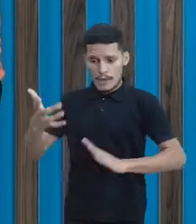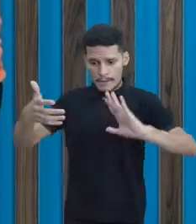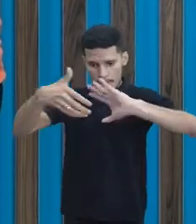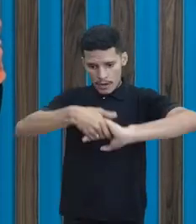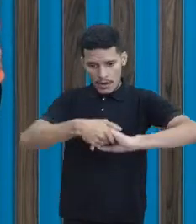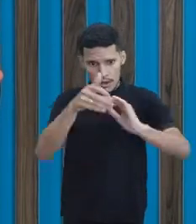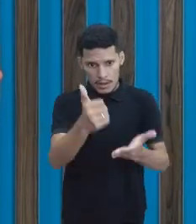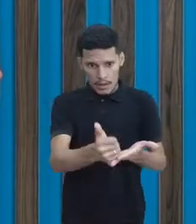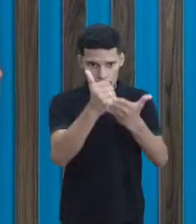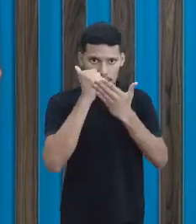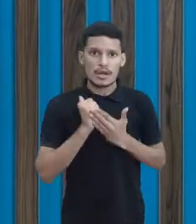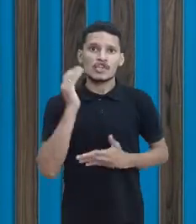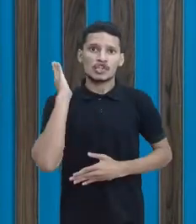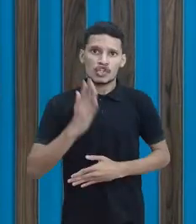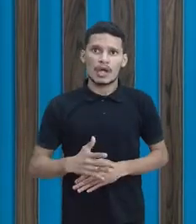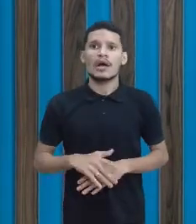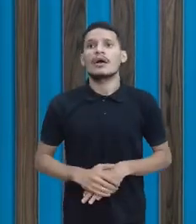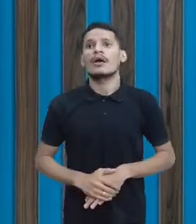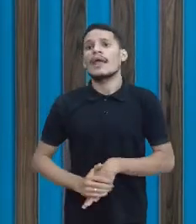puxar alguém para o lado de cá. Então,